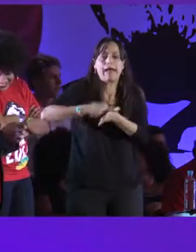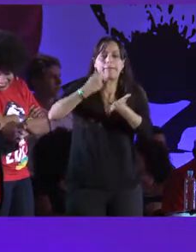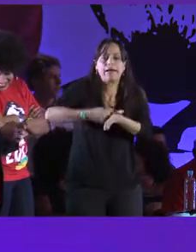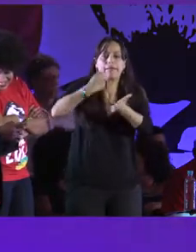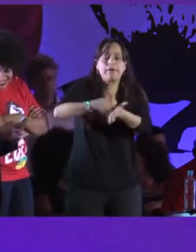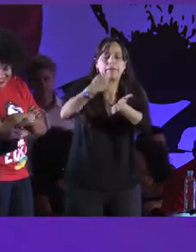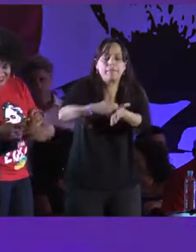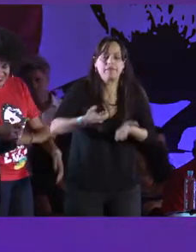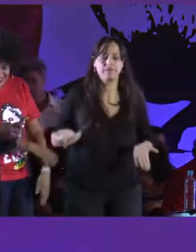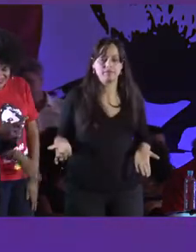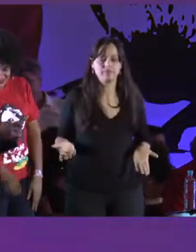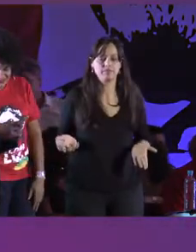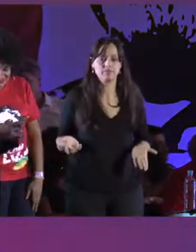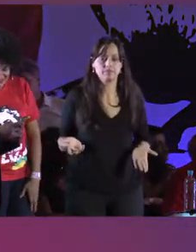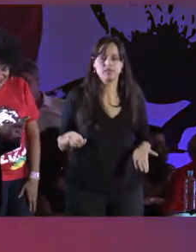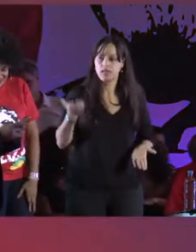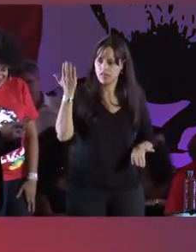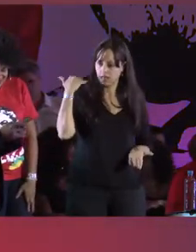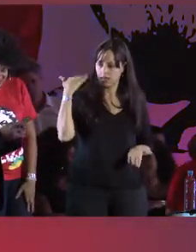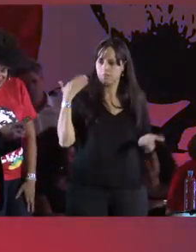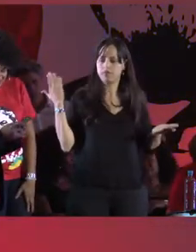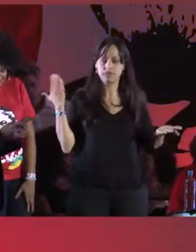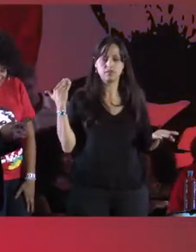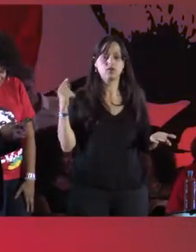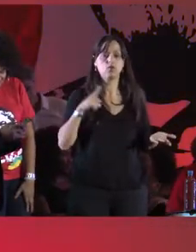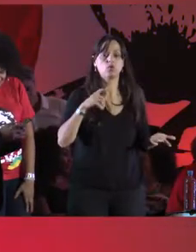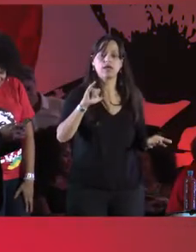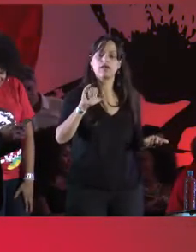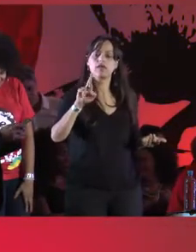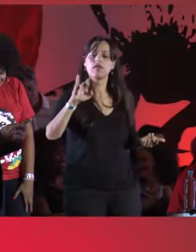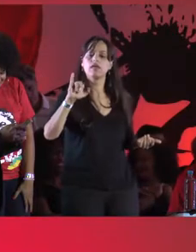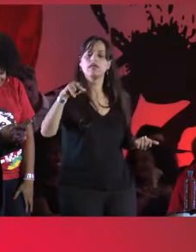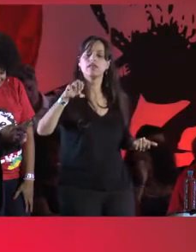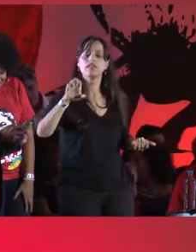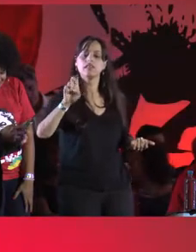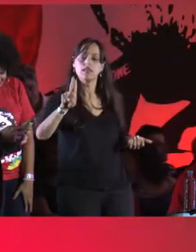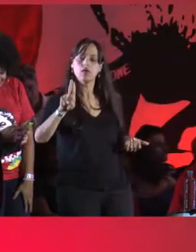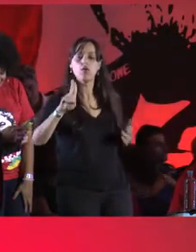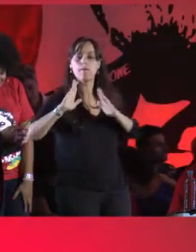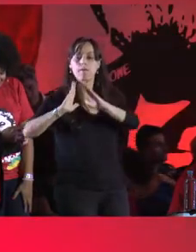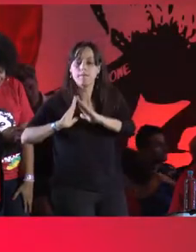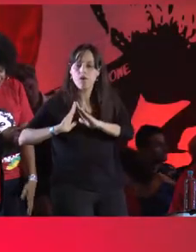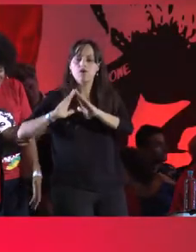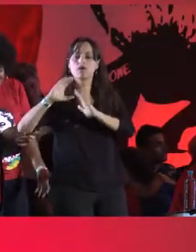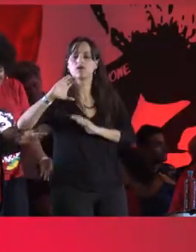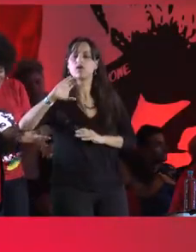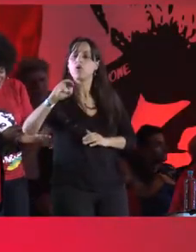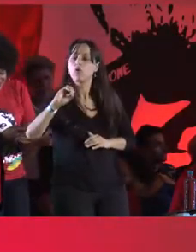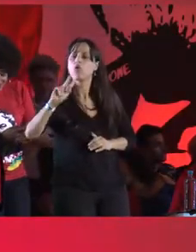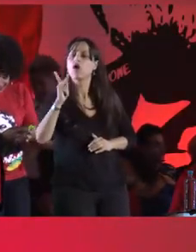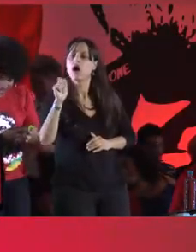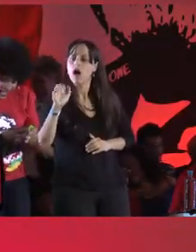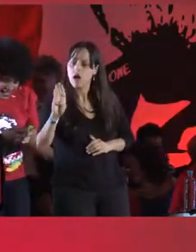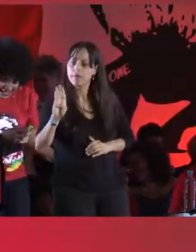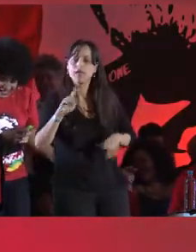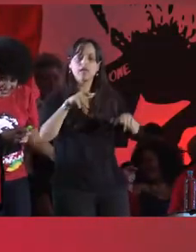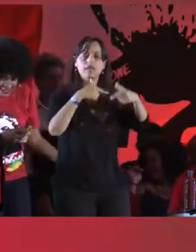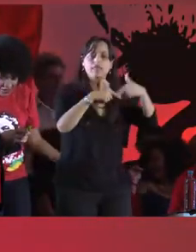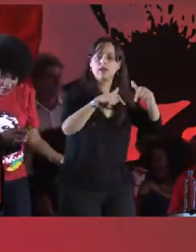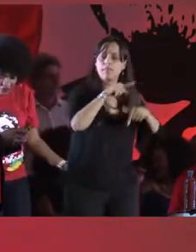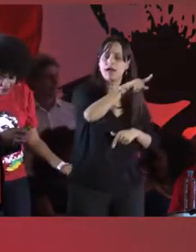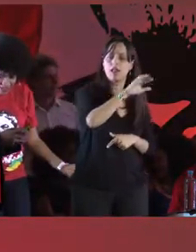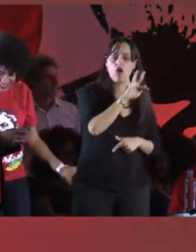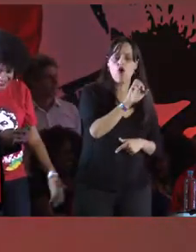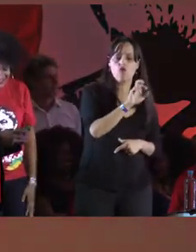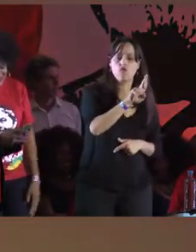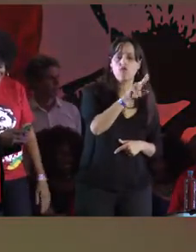estava um companheiro meu chamado Bagaço, que morava na Coab 1 ou na Coab 2, trabalhava na Ford. Todo mundo que morava na Coab